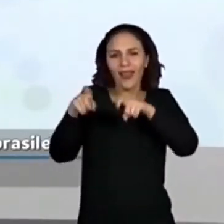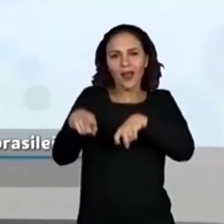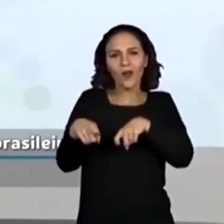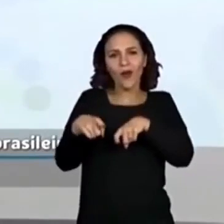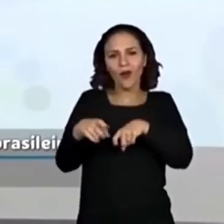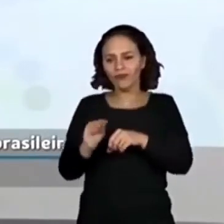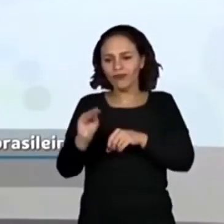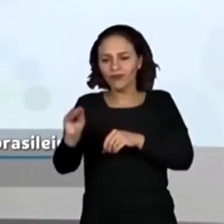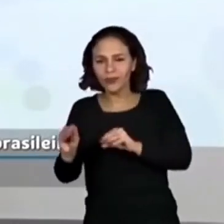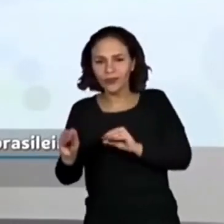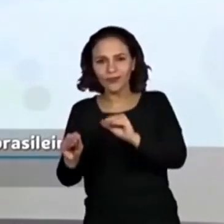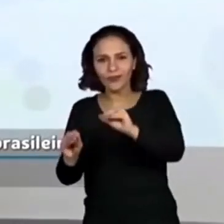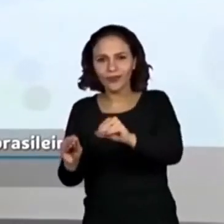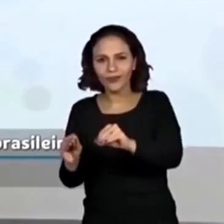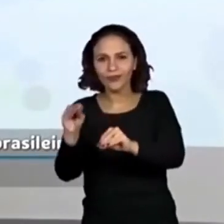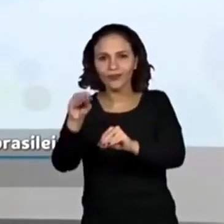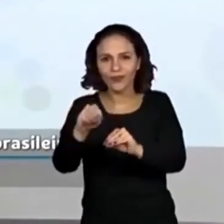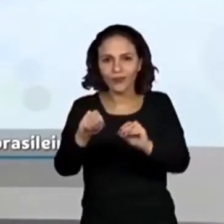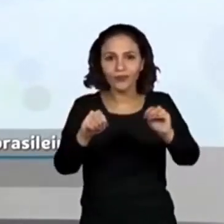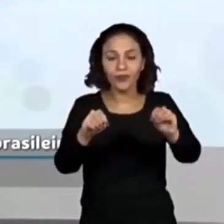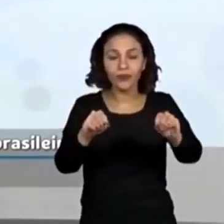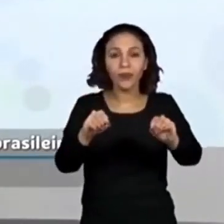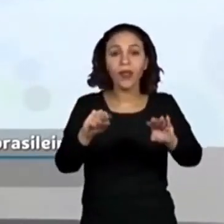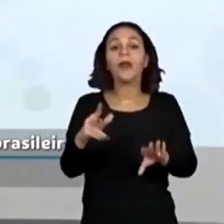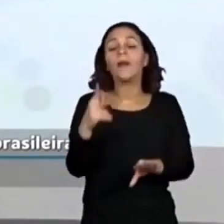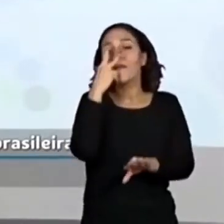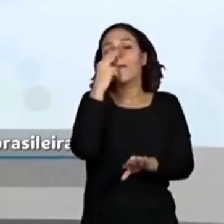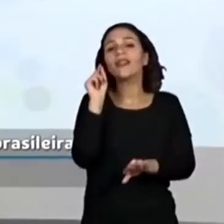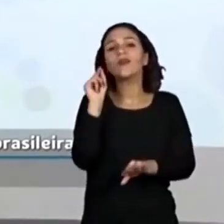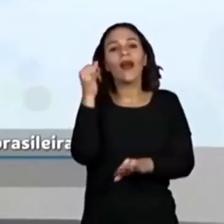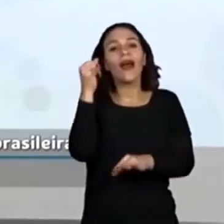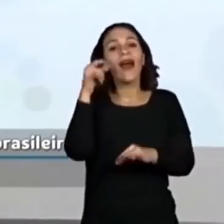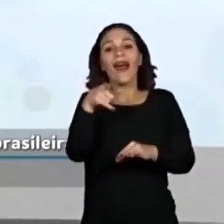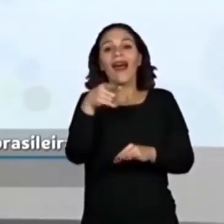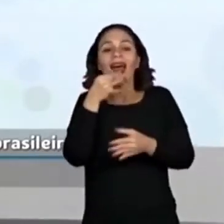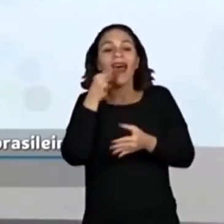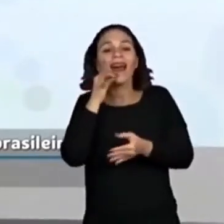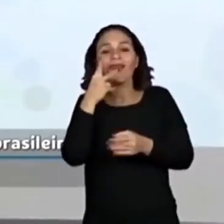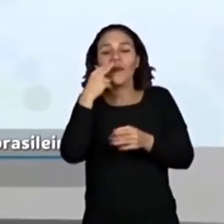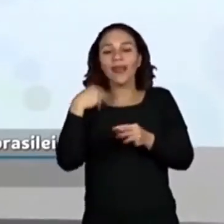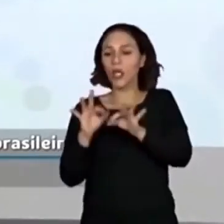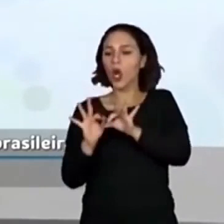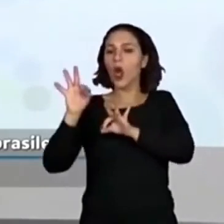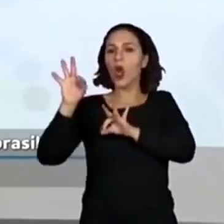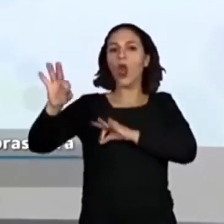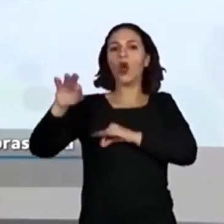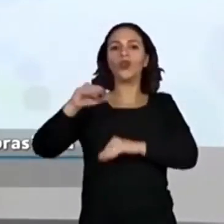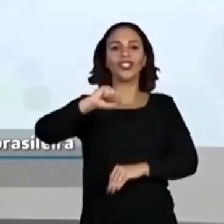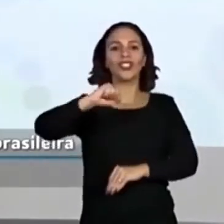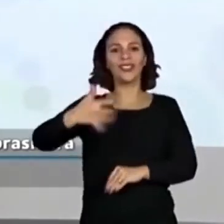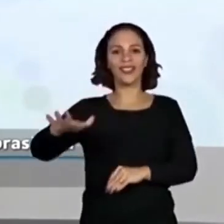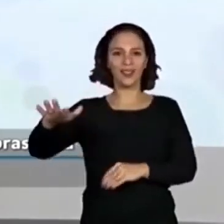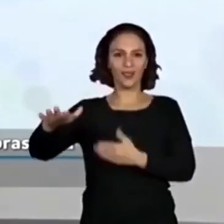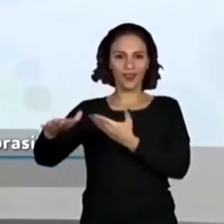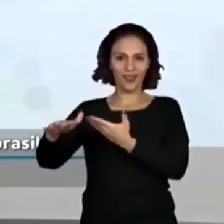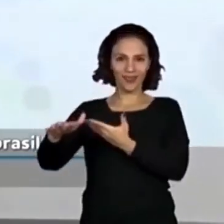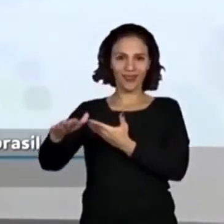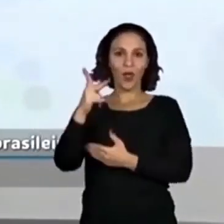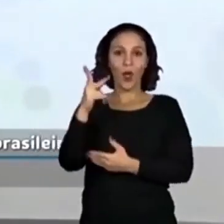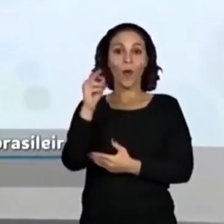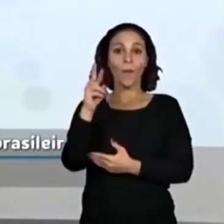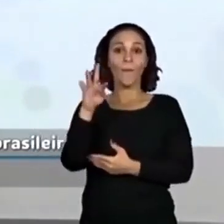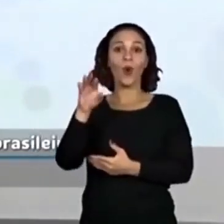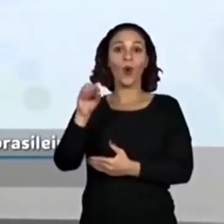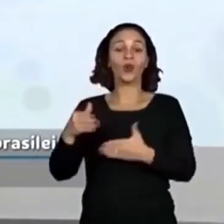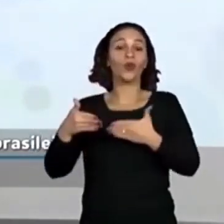fronteiras, cada vez mais o café ia ficando longe do Porto de Santos. E o transporte do café, ele era,